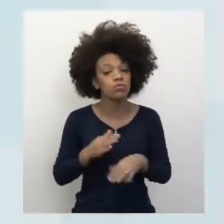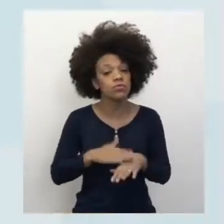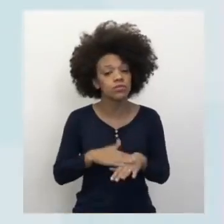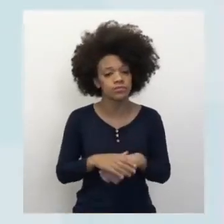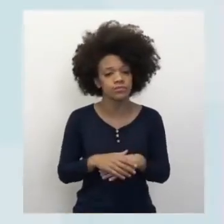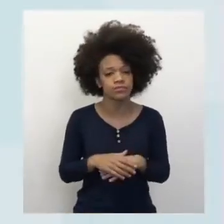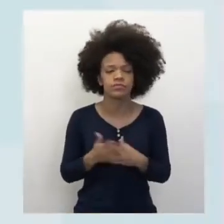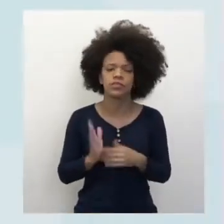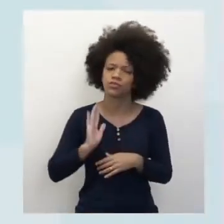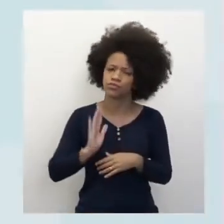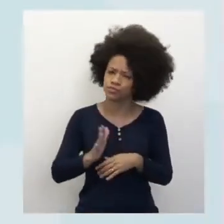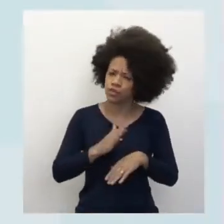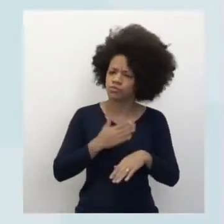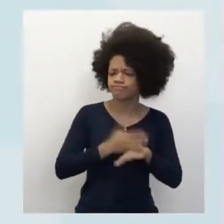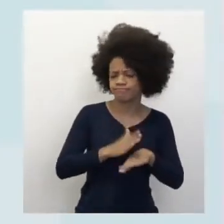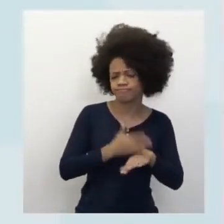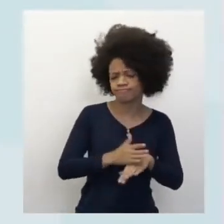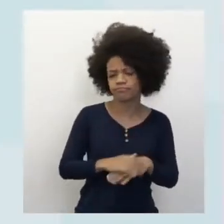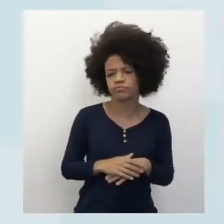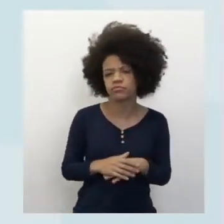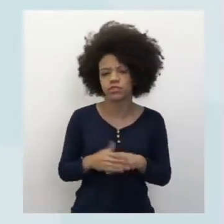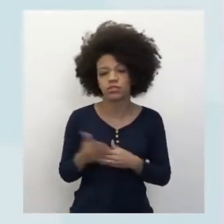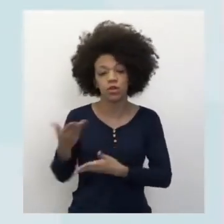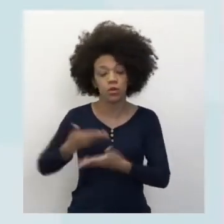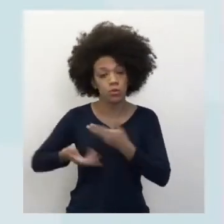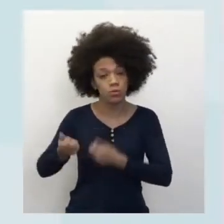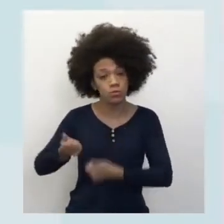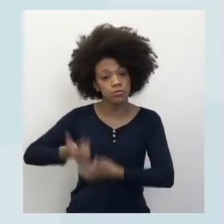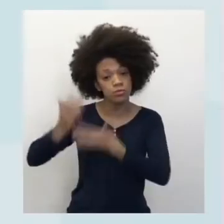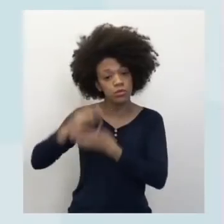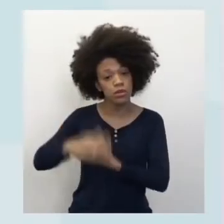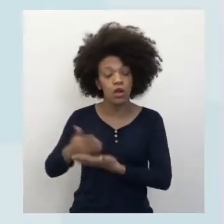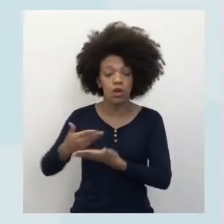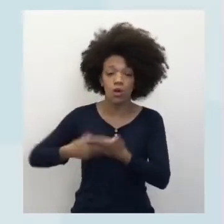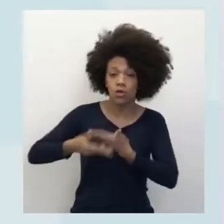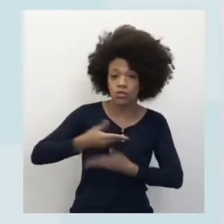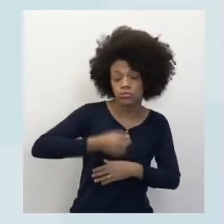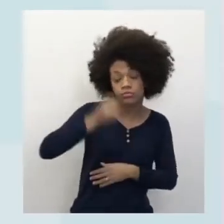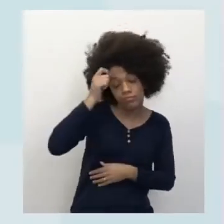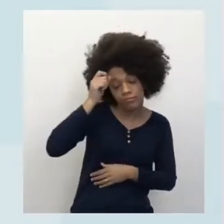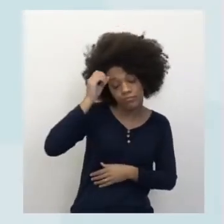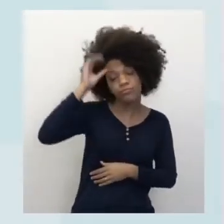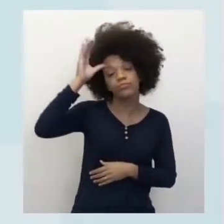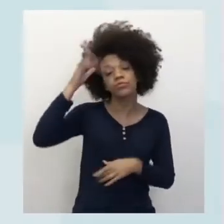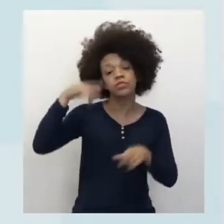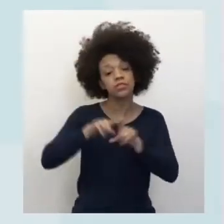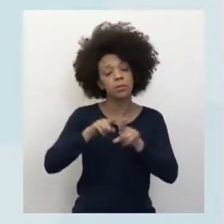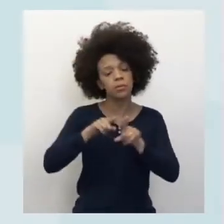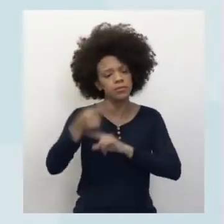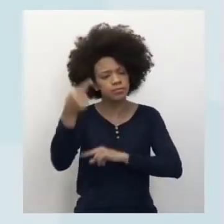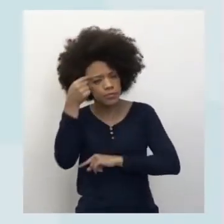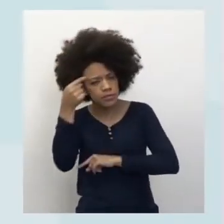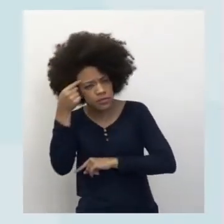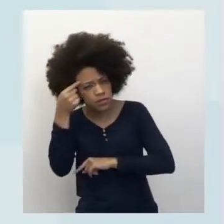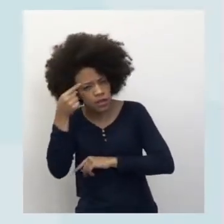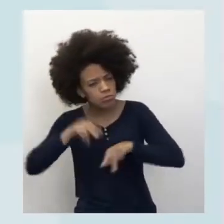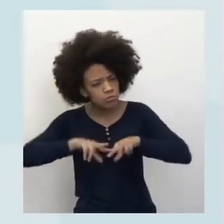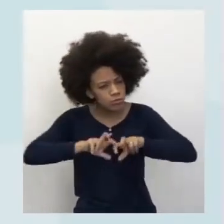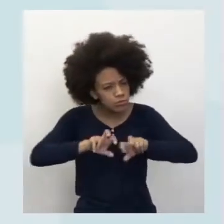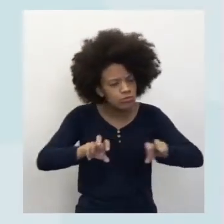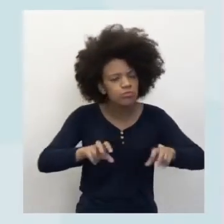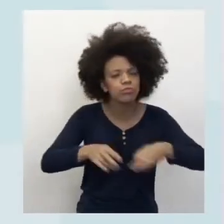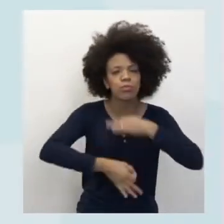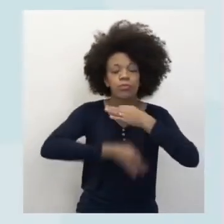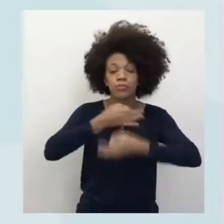já está acostumado aqui, né? A gente vai interagir no chat, compartilhando conhecimento, refletir, buscar